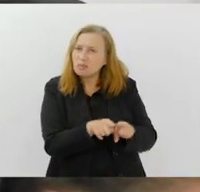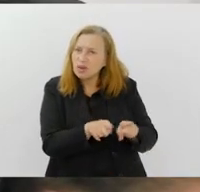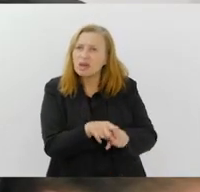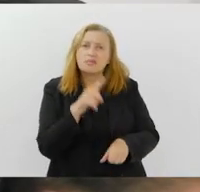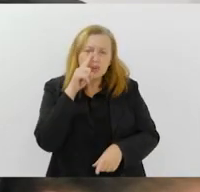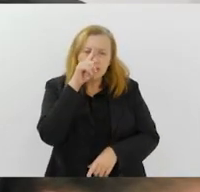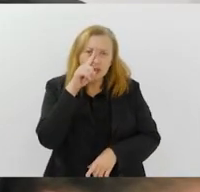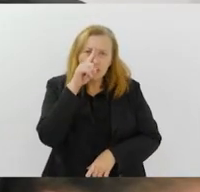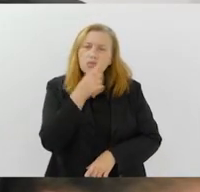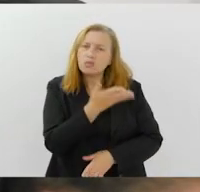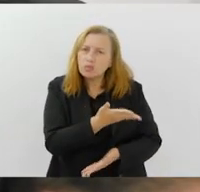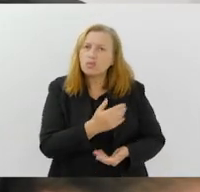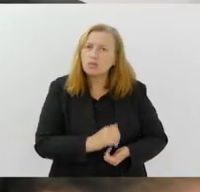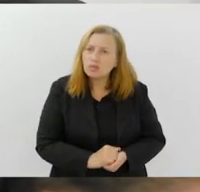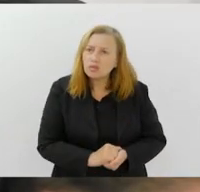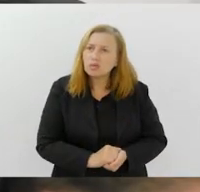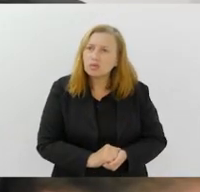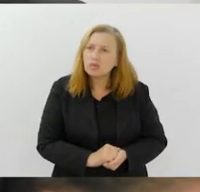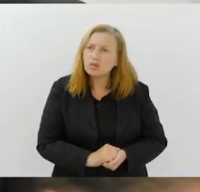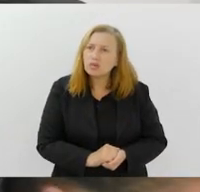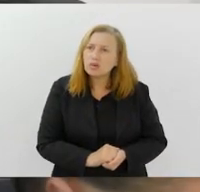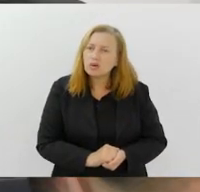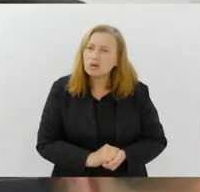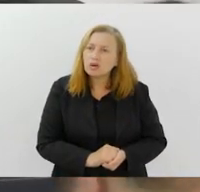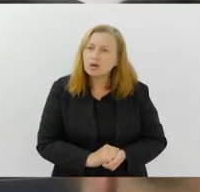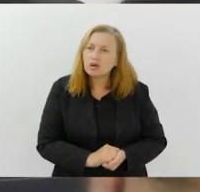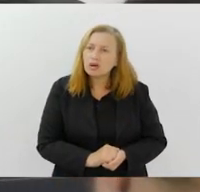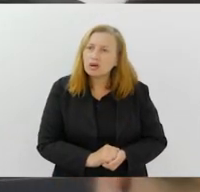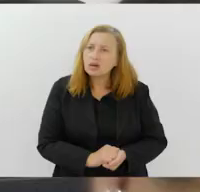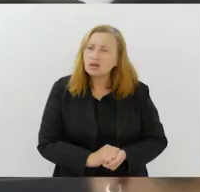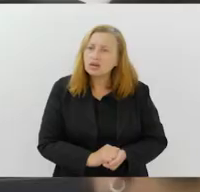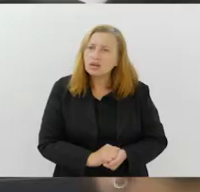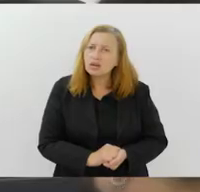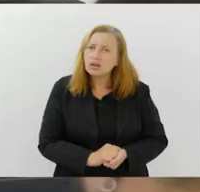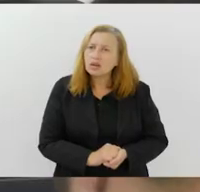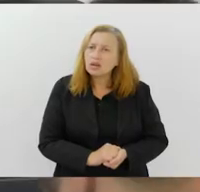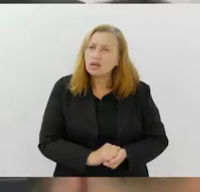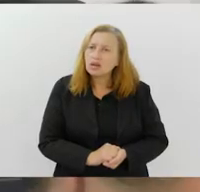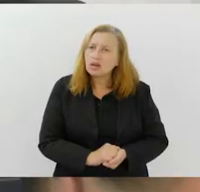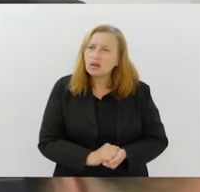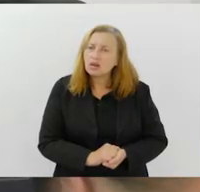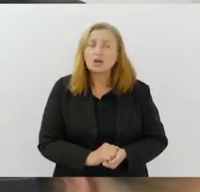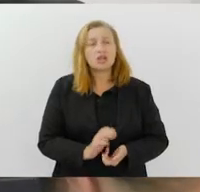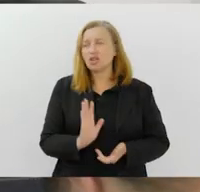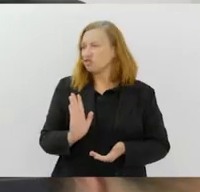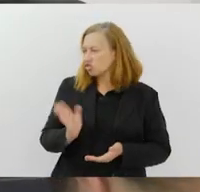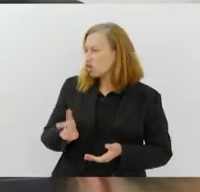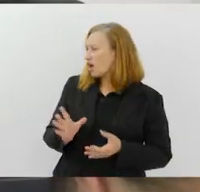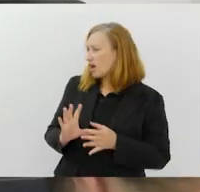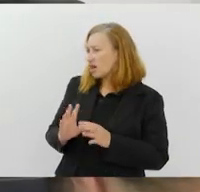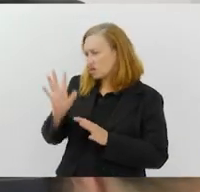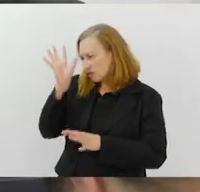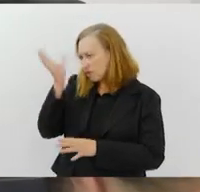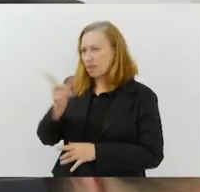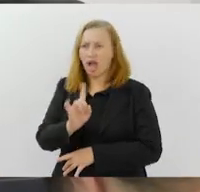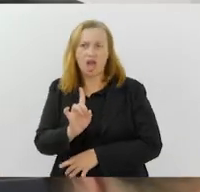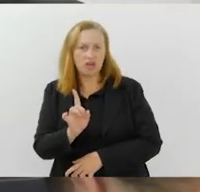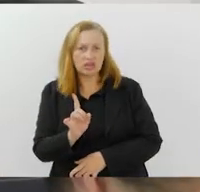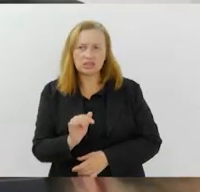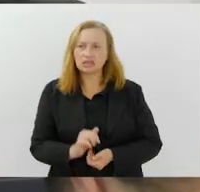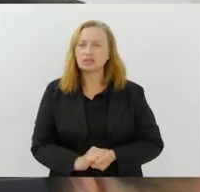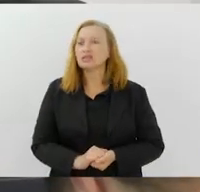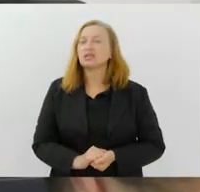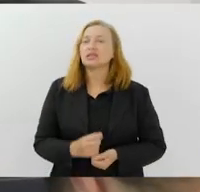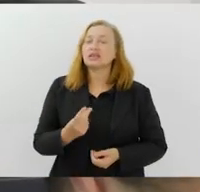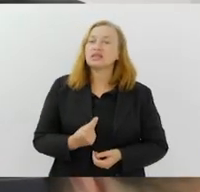e ela ela tá o quê não não já tá não não não é assim aí